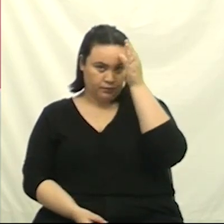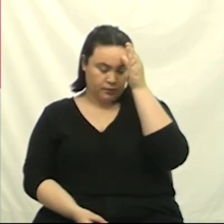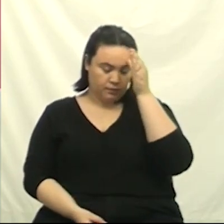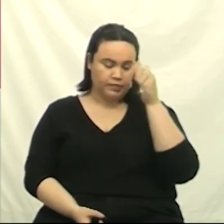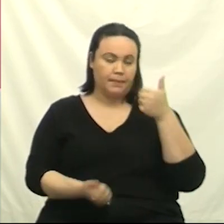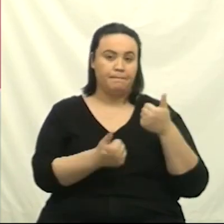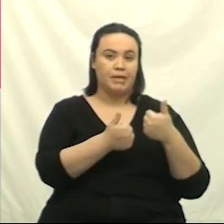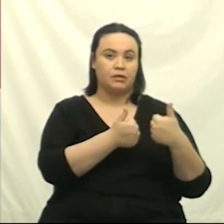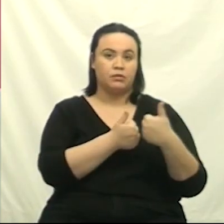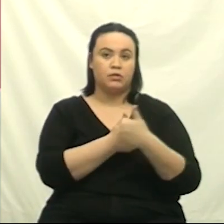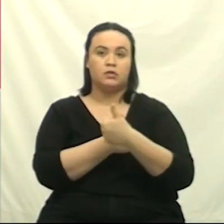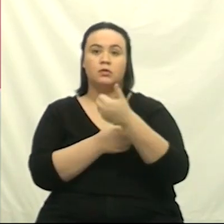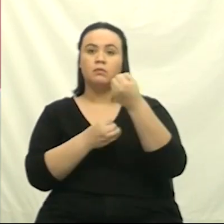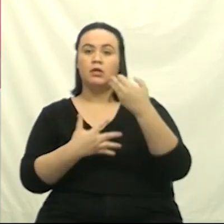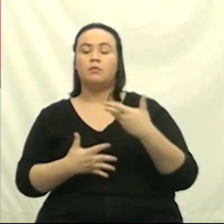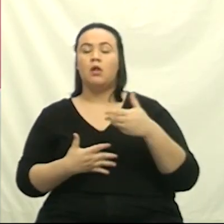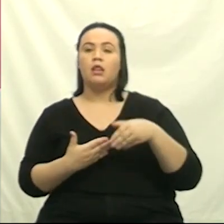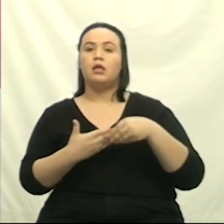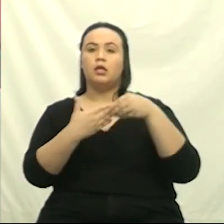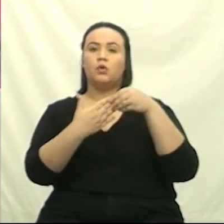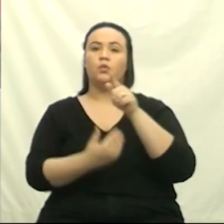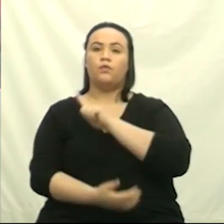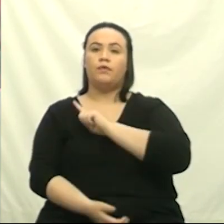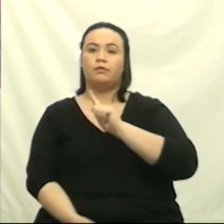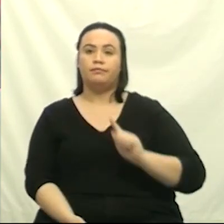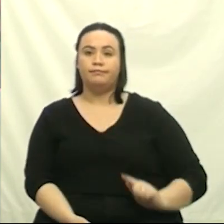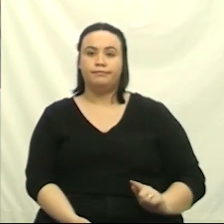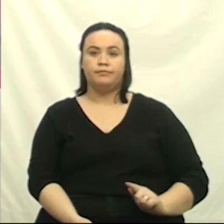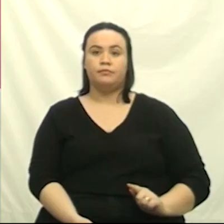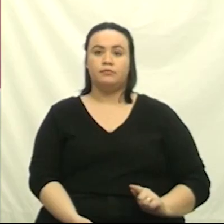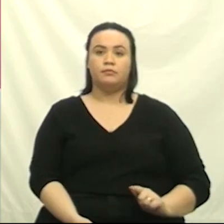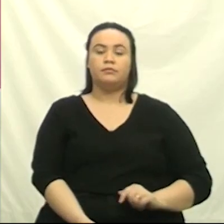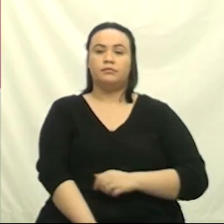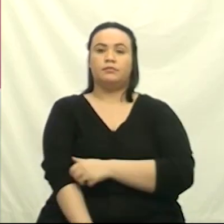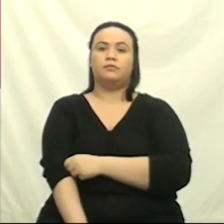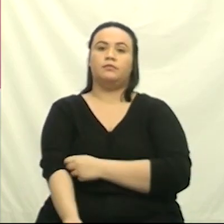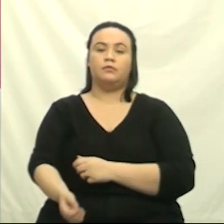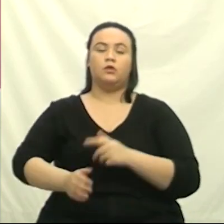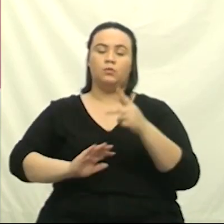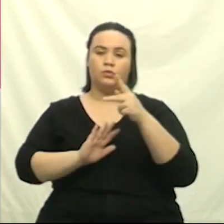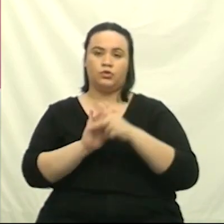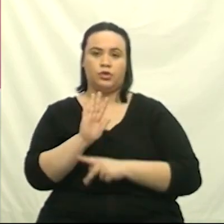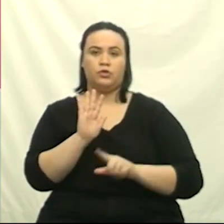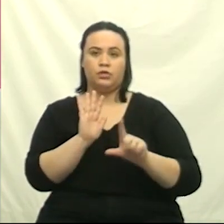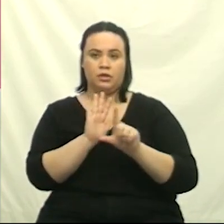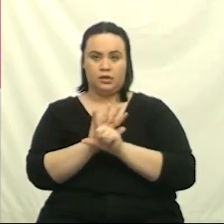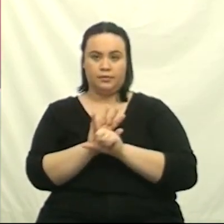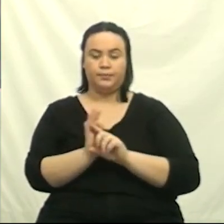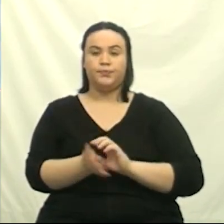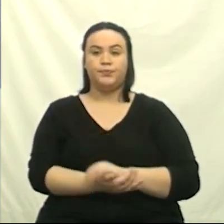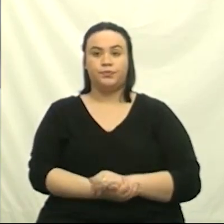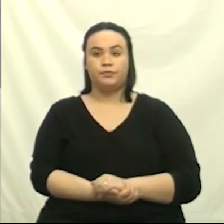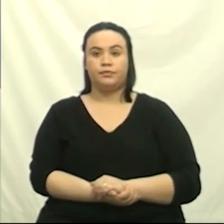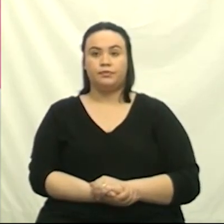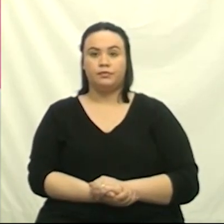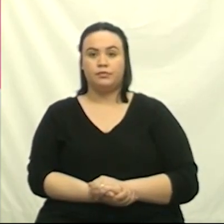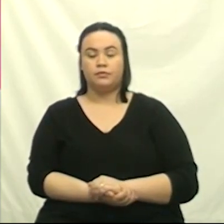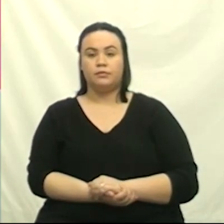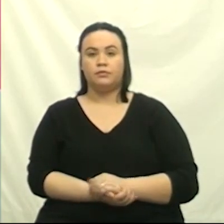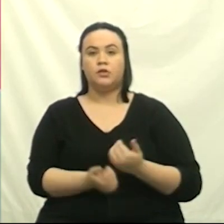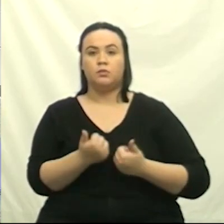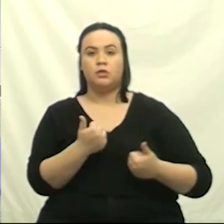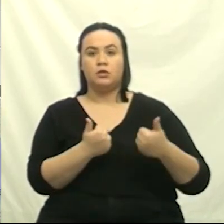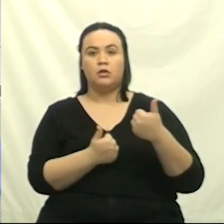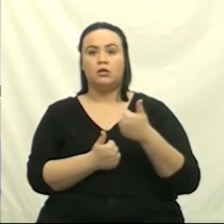explicado aqui pelo líder do governo então sou favorável a este projeto de lei senhor presidente substitutivo